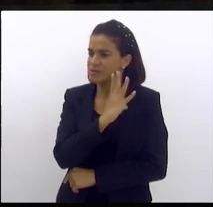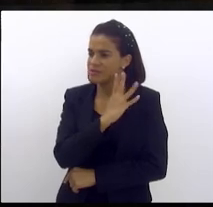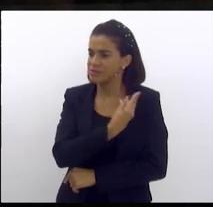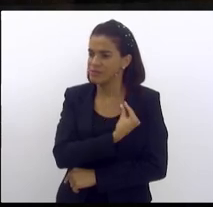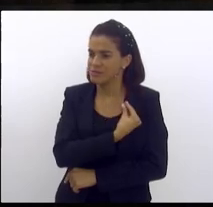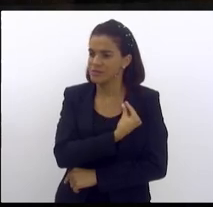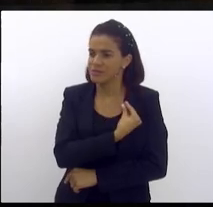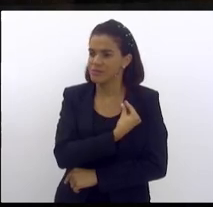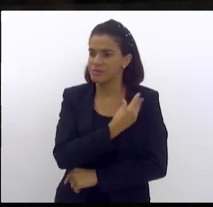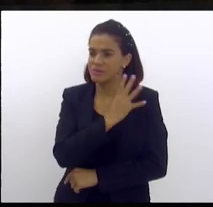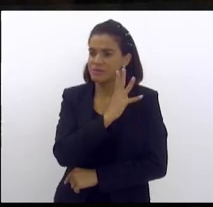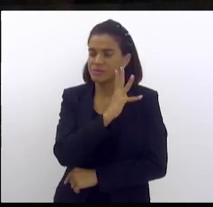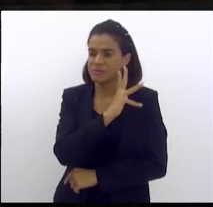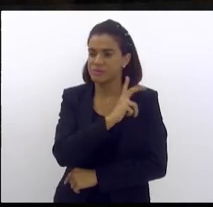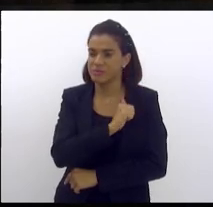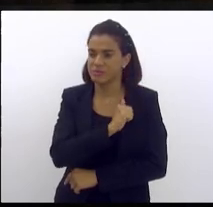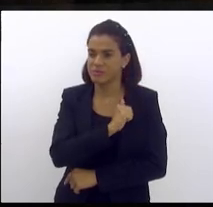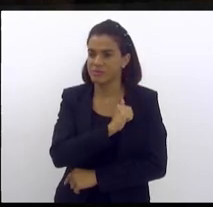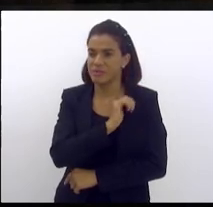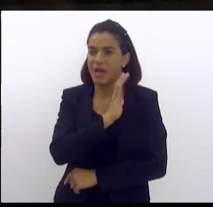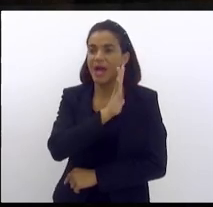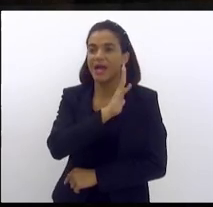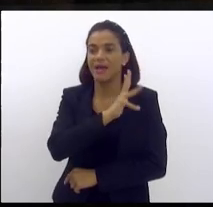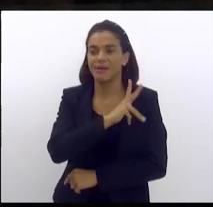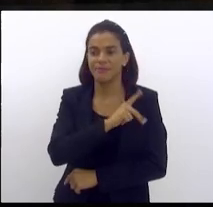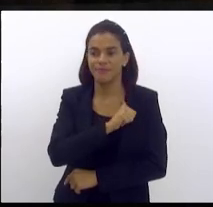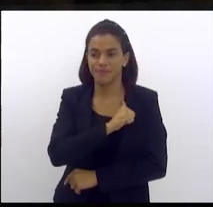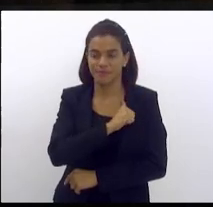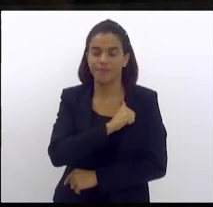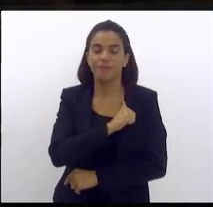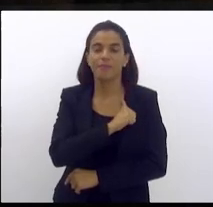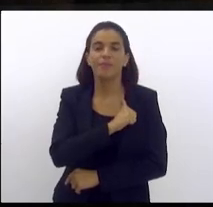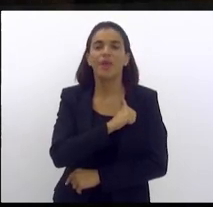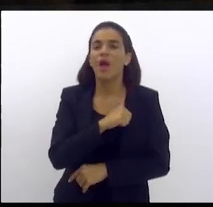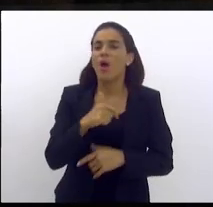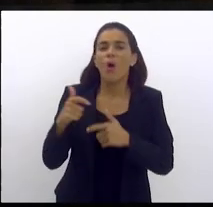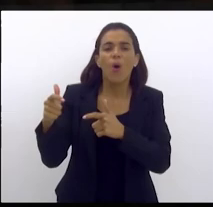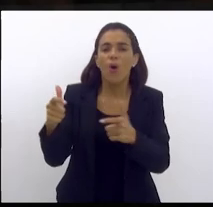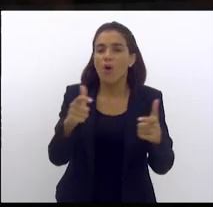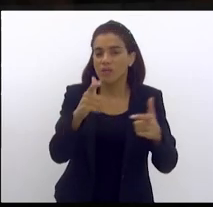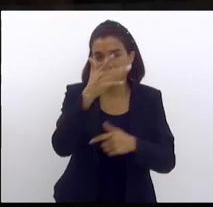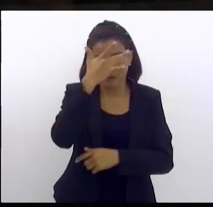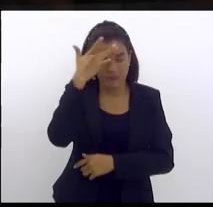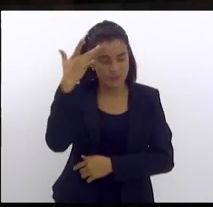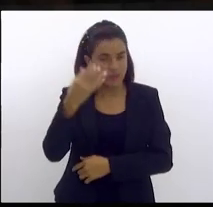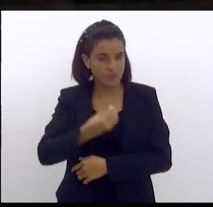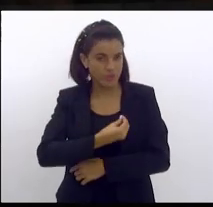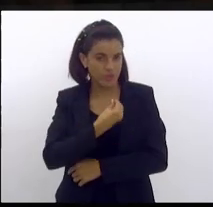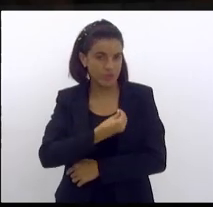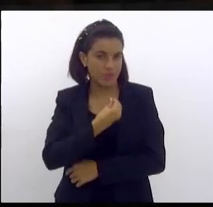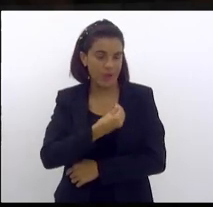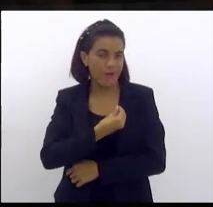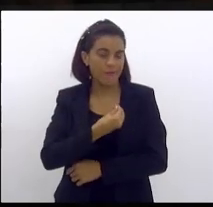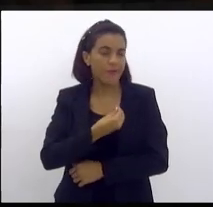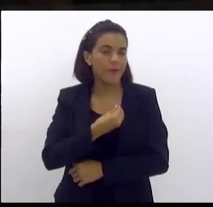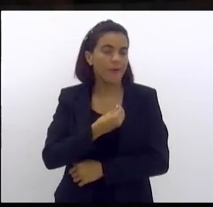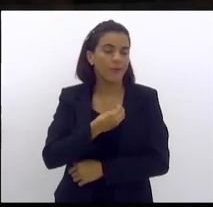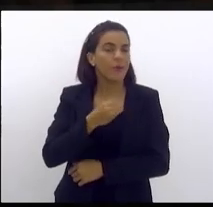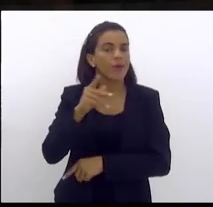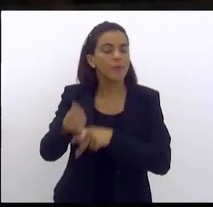eles estavam quando os palestinos foram massacrados